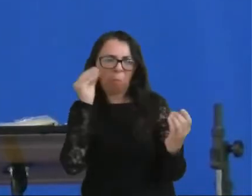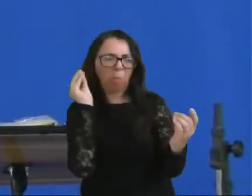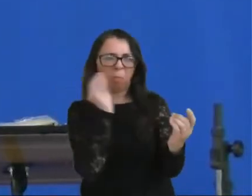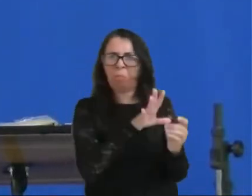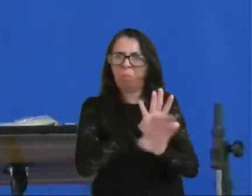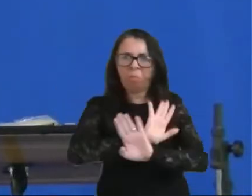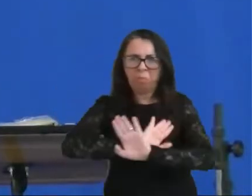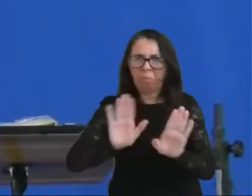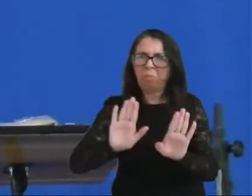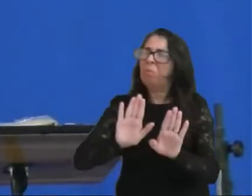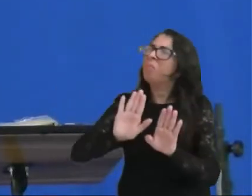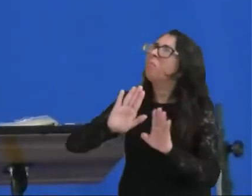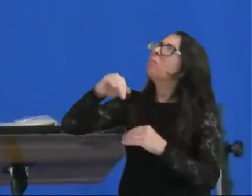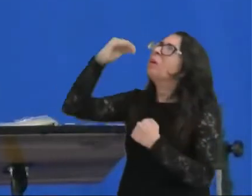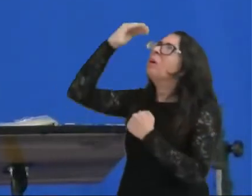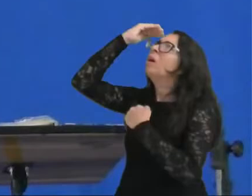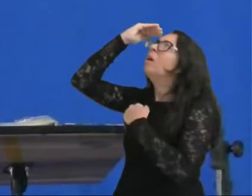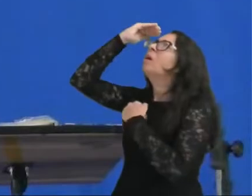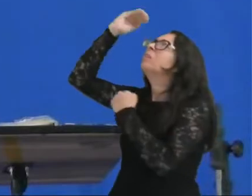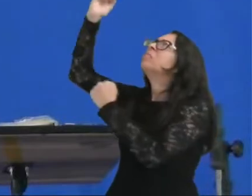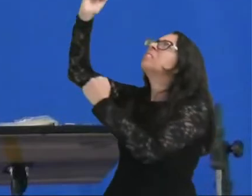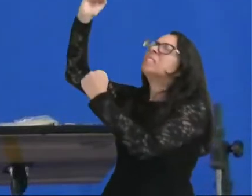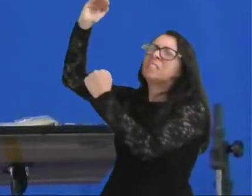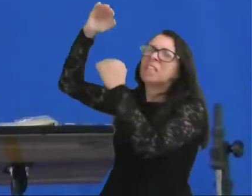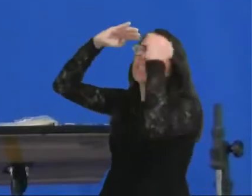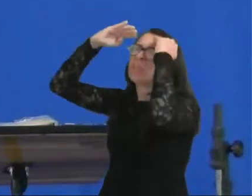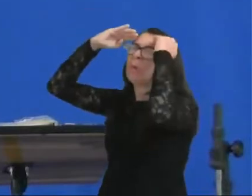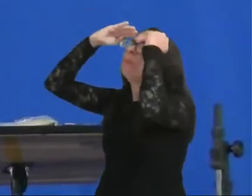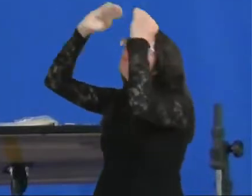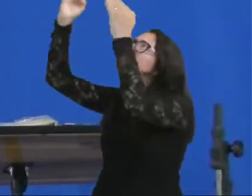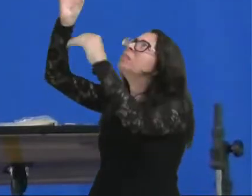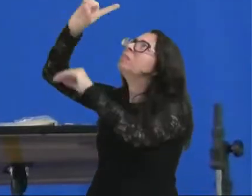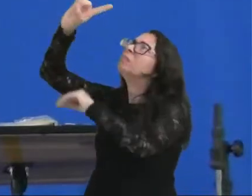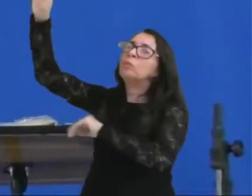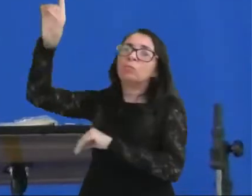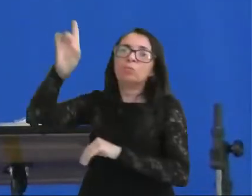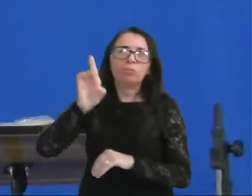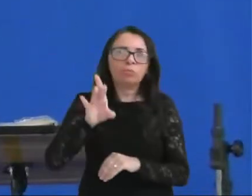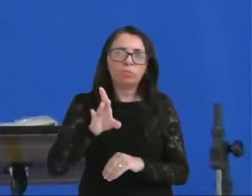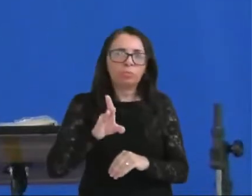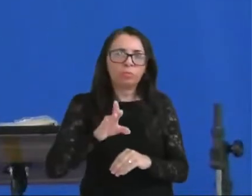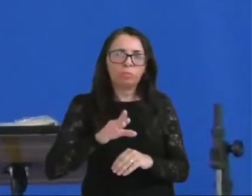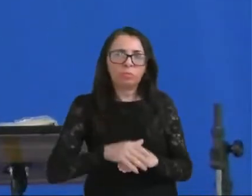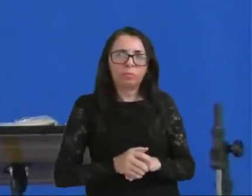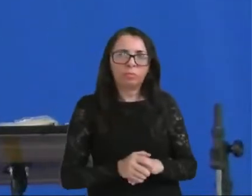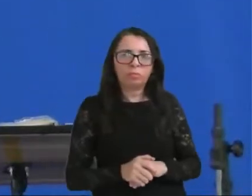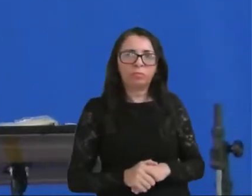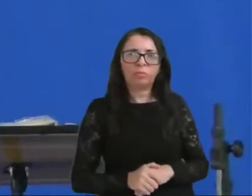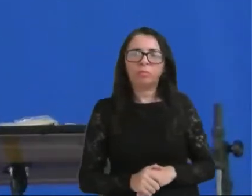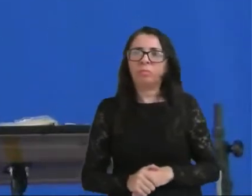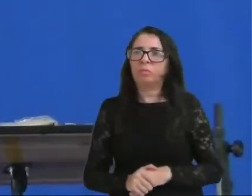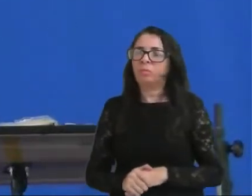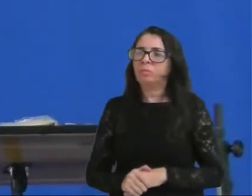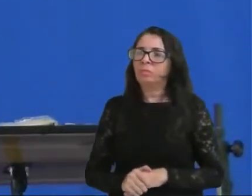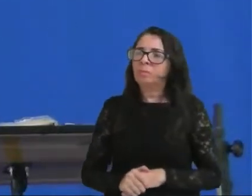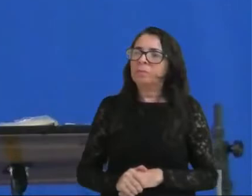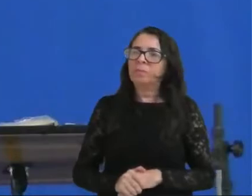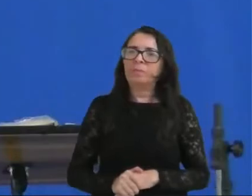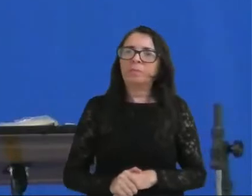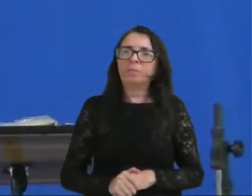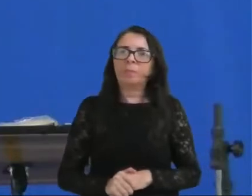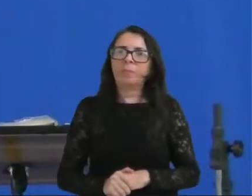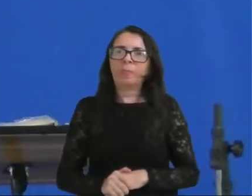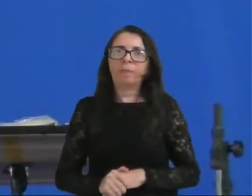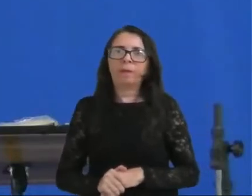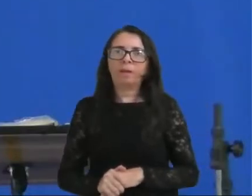uma carta aos Efésios agradecendo a Deus. Acredito que essa carta ele escreveu na sua primeira prisão em Roma. Ele